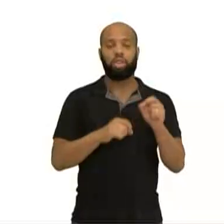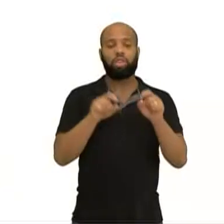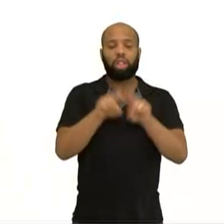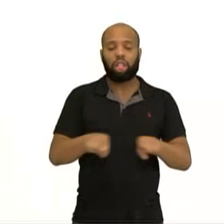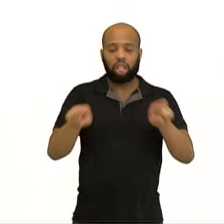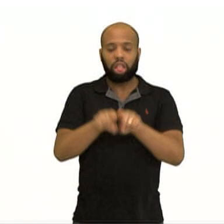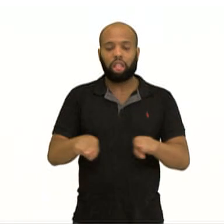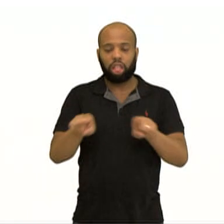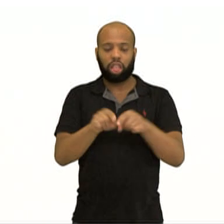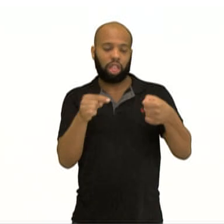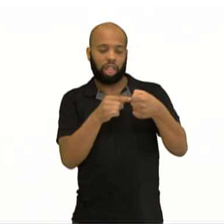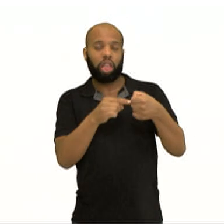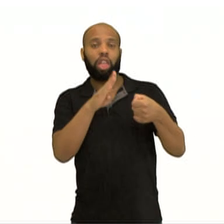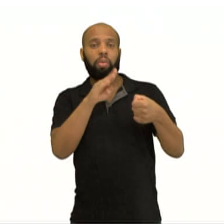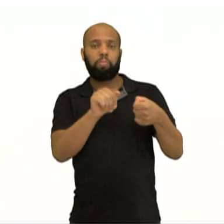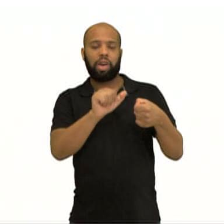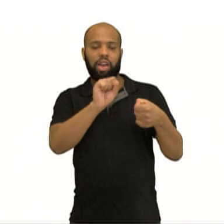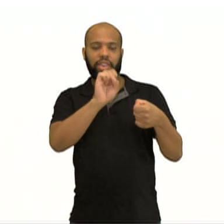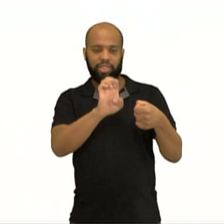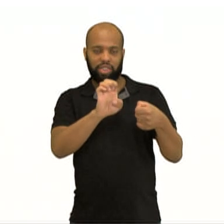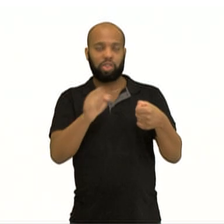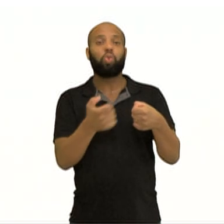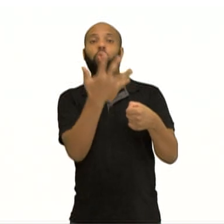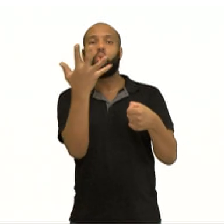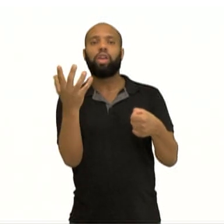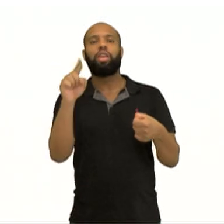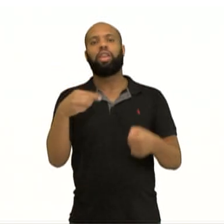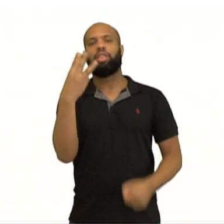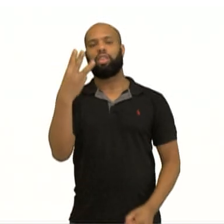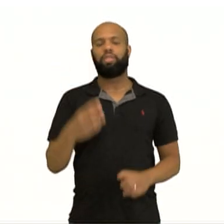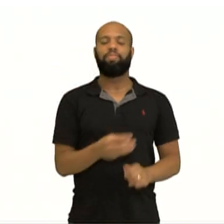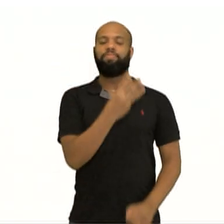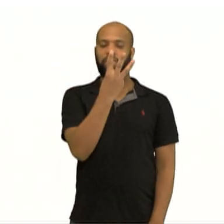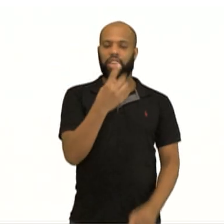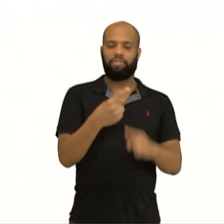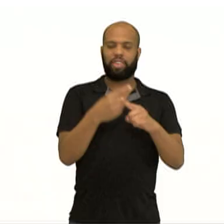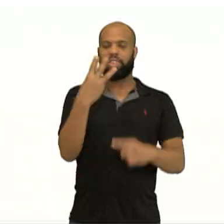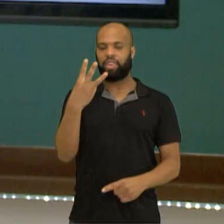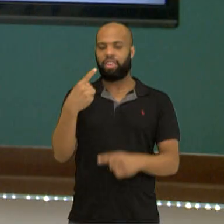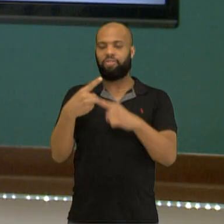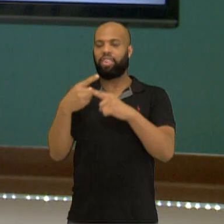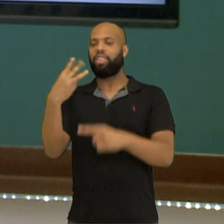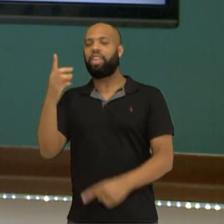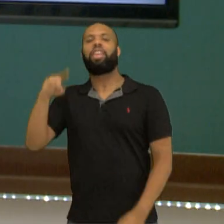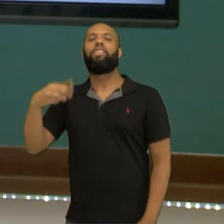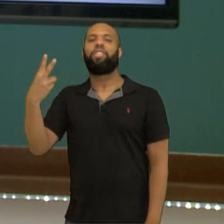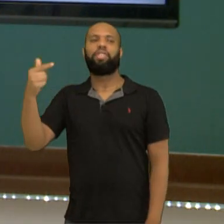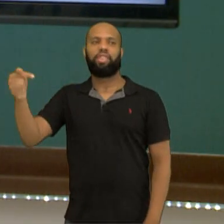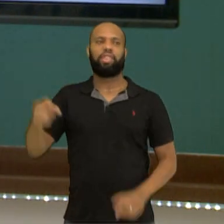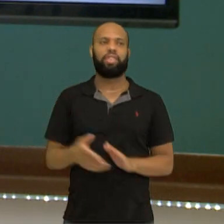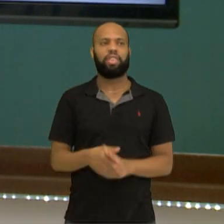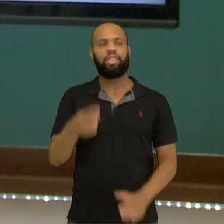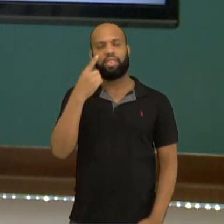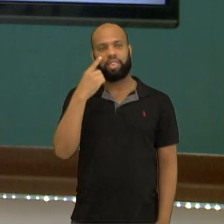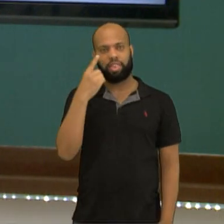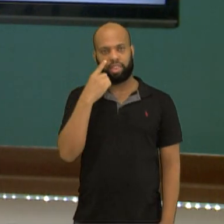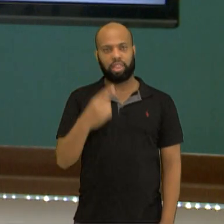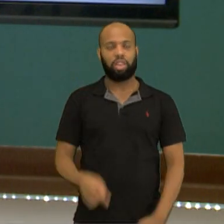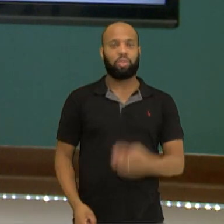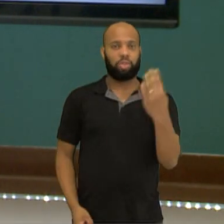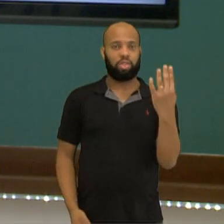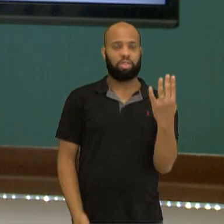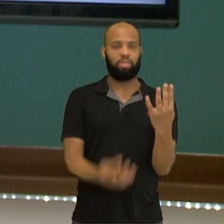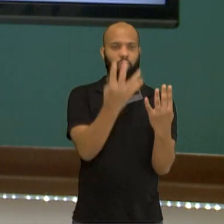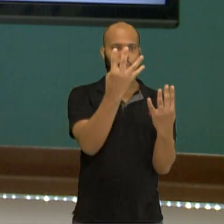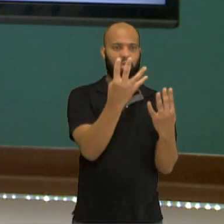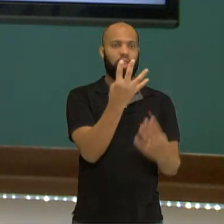Quantas vezes ele vai se repetir? 3 vezes. Aqui, ó, por exemplo, se eu tenho 4 à quarta, se eu fizer 4 vezes 4, vai